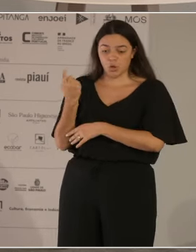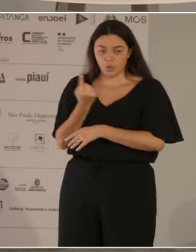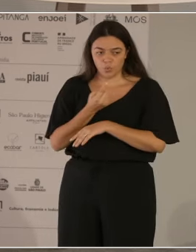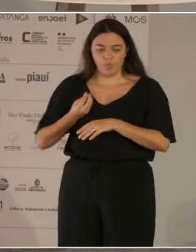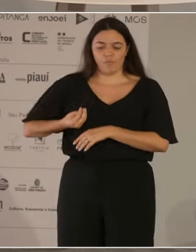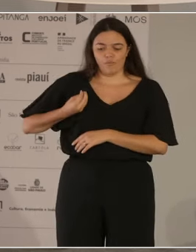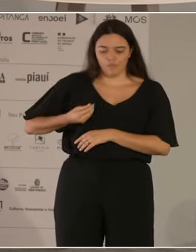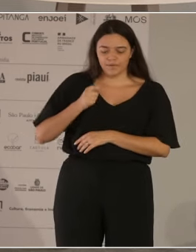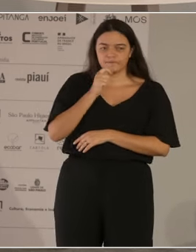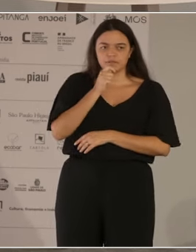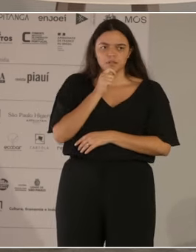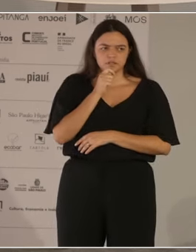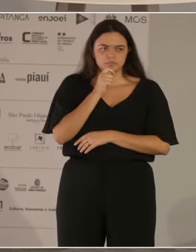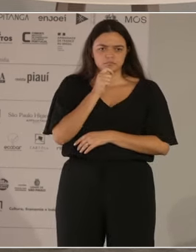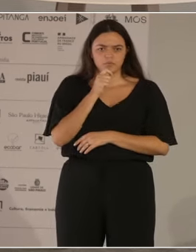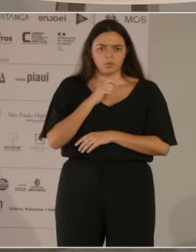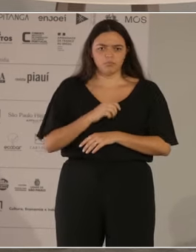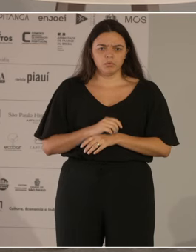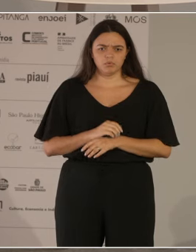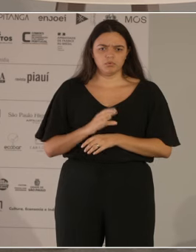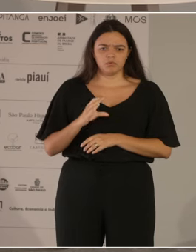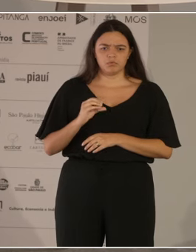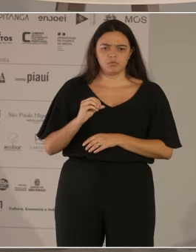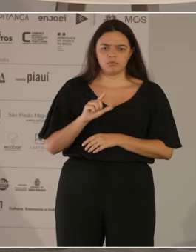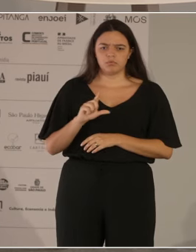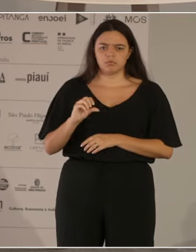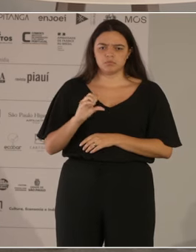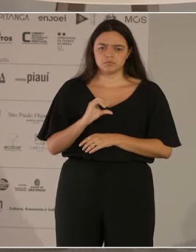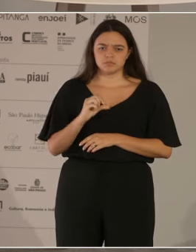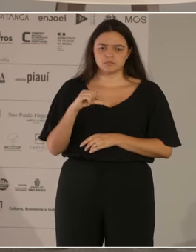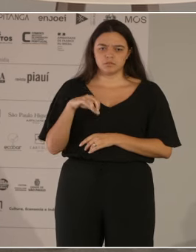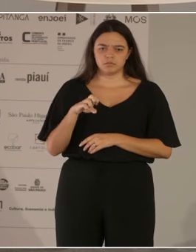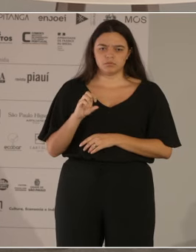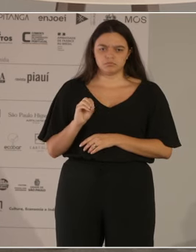vivendo, chamada Holoceno, né, e que é uma época de